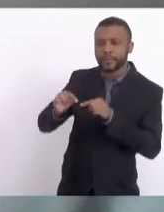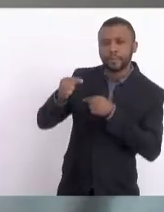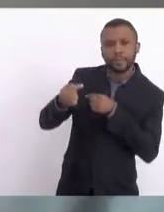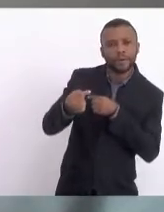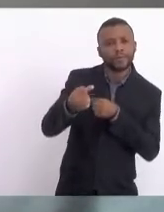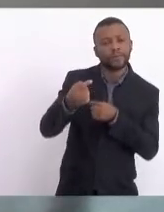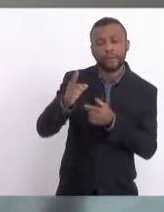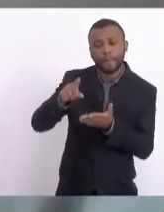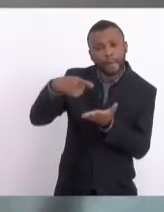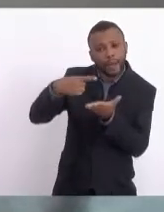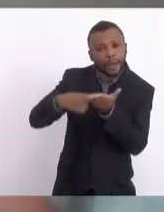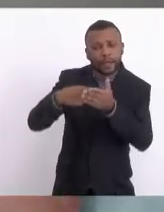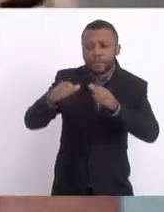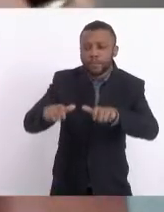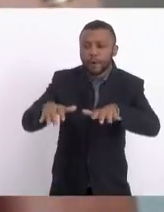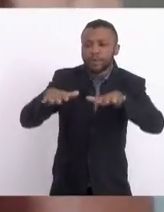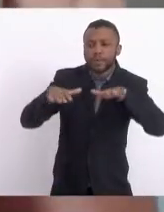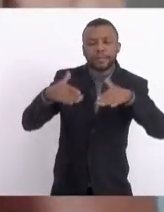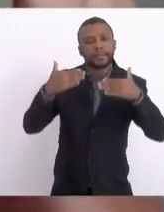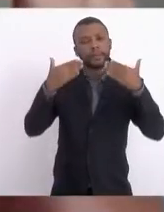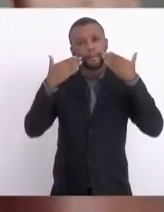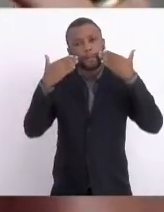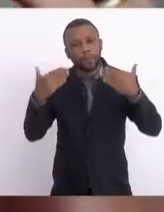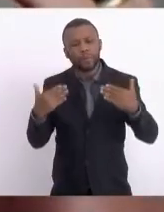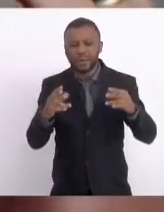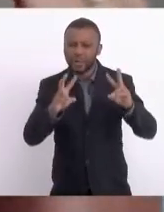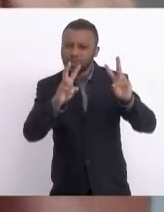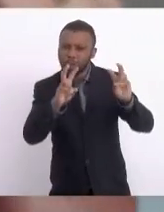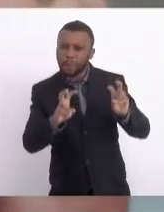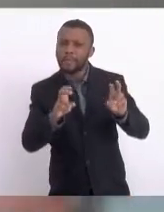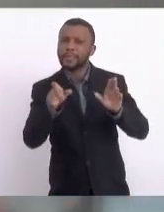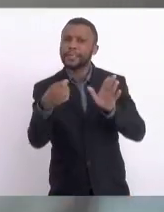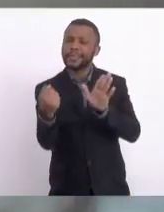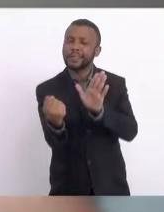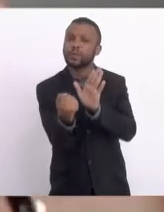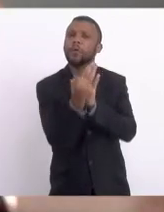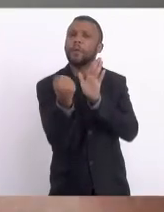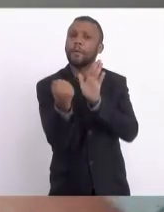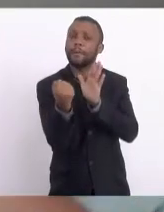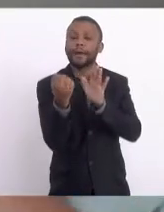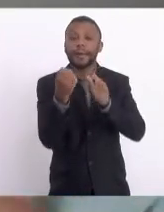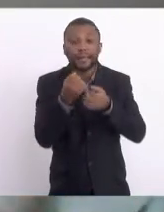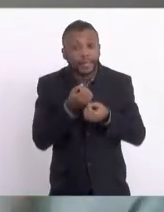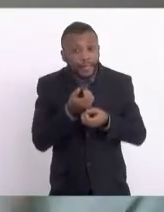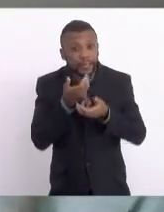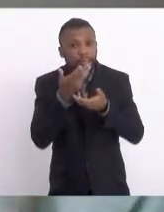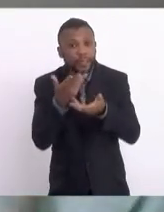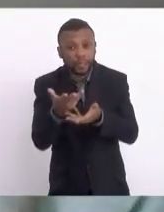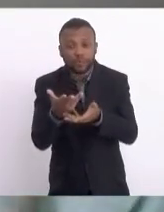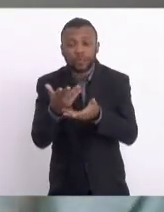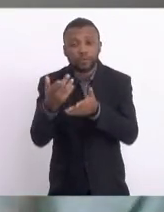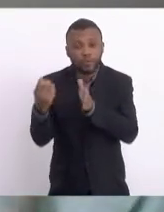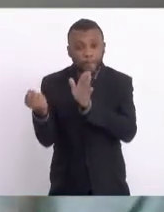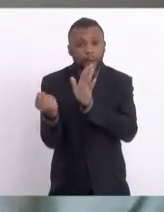uma audiência pública sobre essa questão do tombamento e da declaração do patrimônio material, convidando os